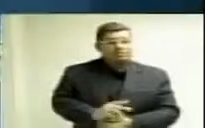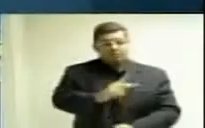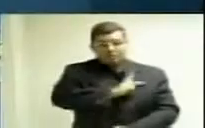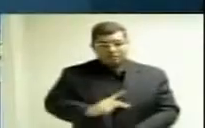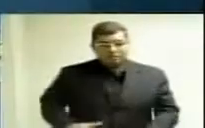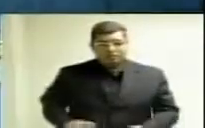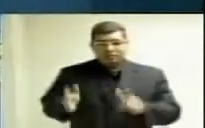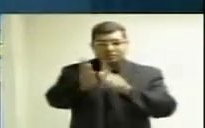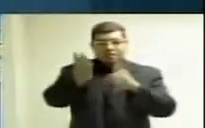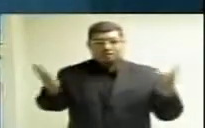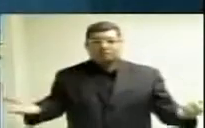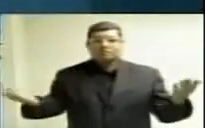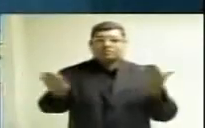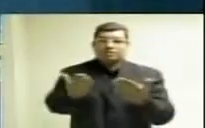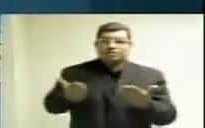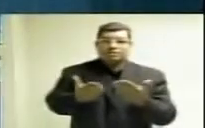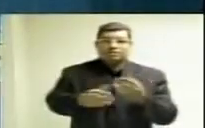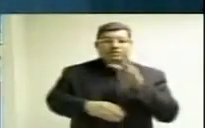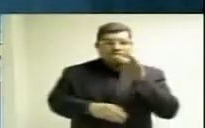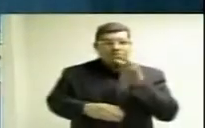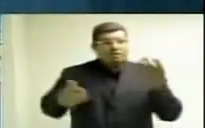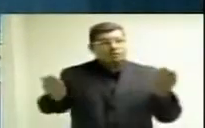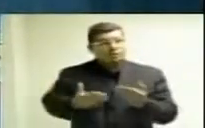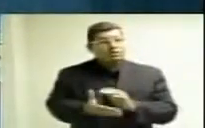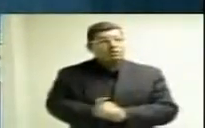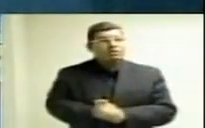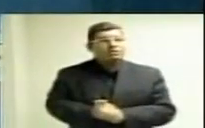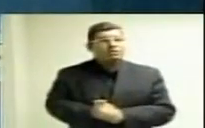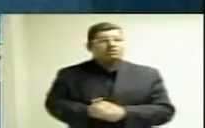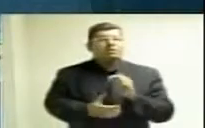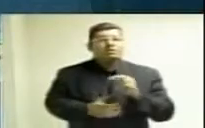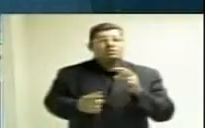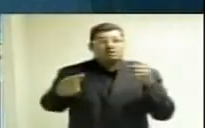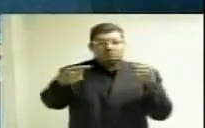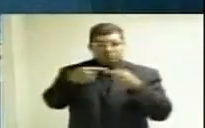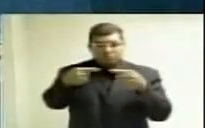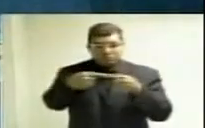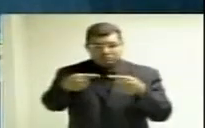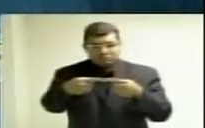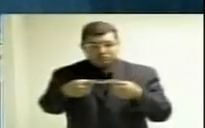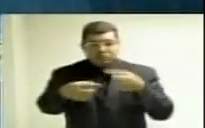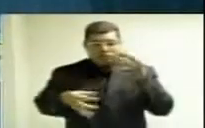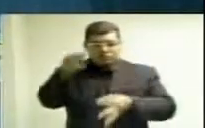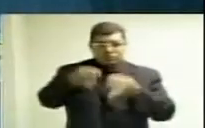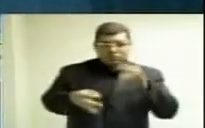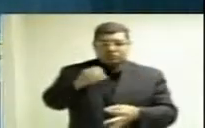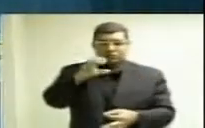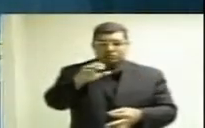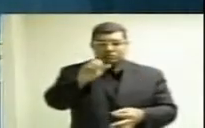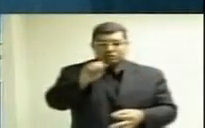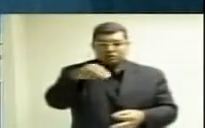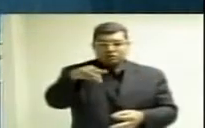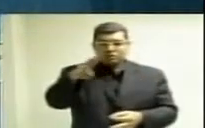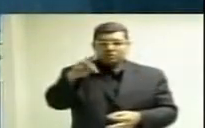Senhor presidente, os jornais de hoje repercutem a decisão do juiz da comarca